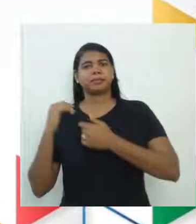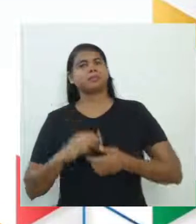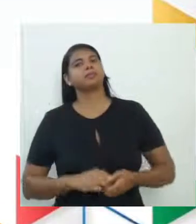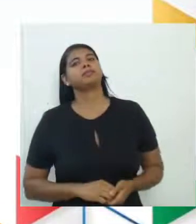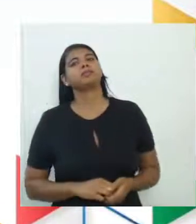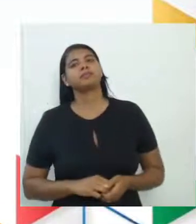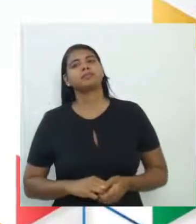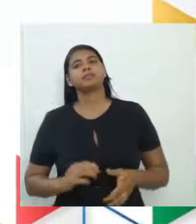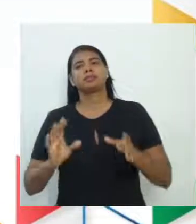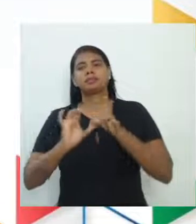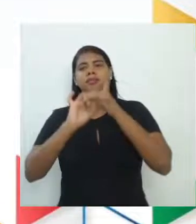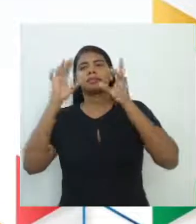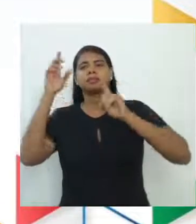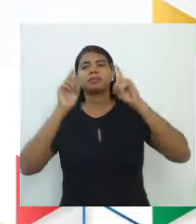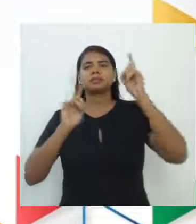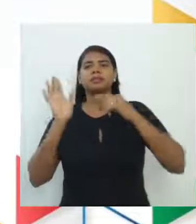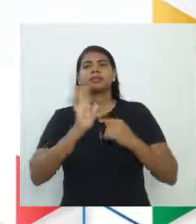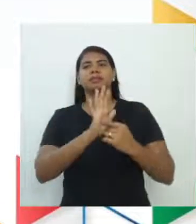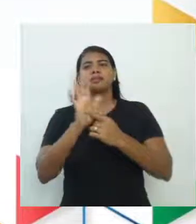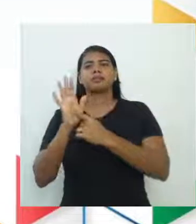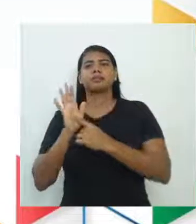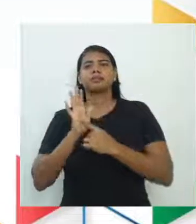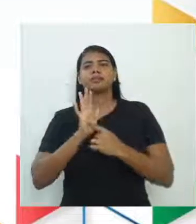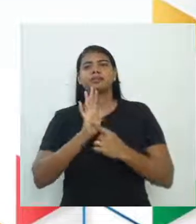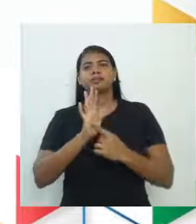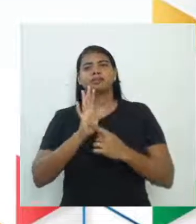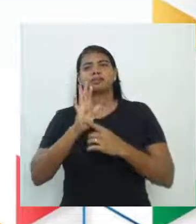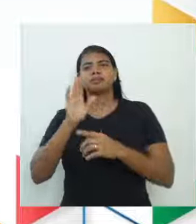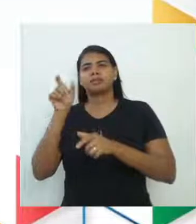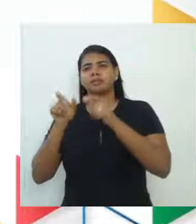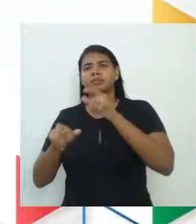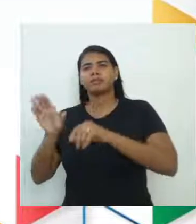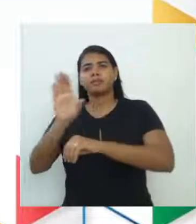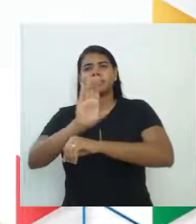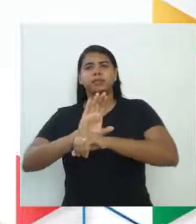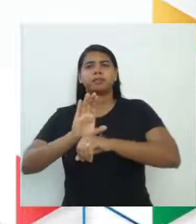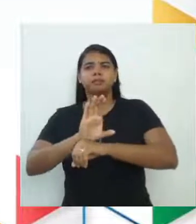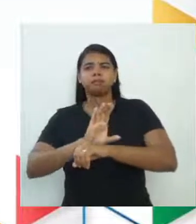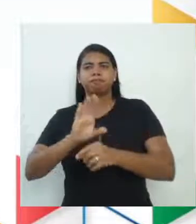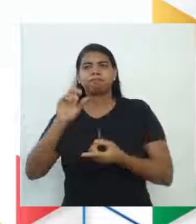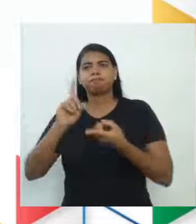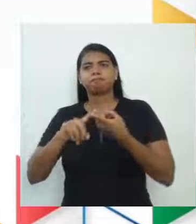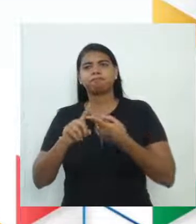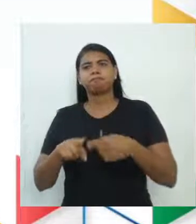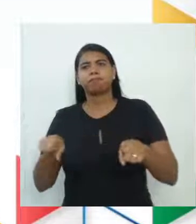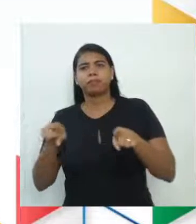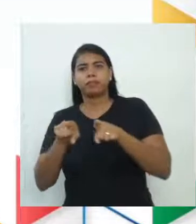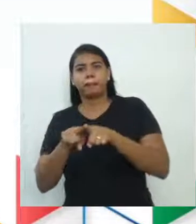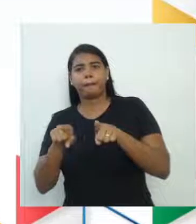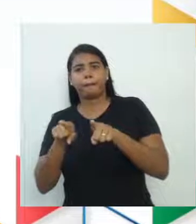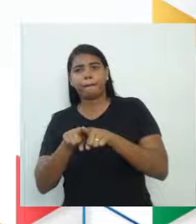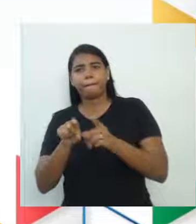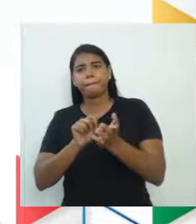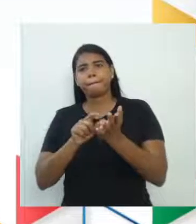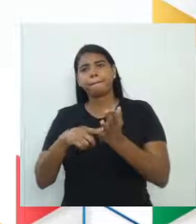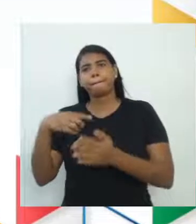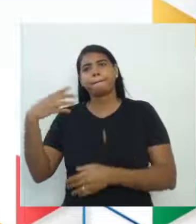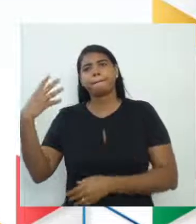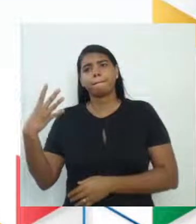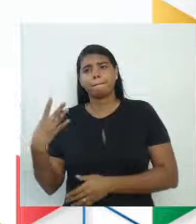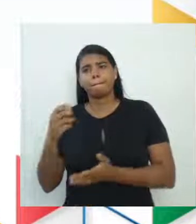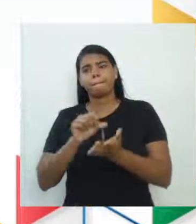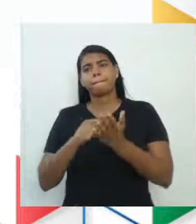A liberdade de expressão é uma definição constitucional, olha aí, que também está presente no inciso 4º do